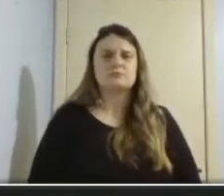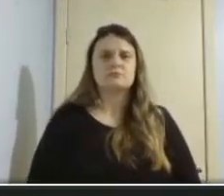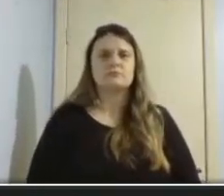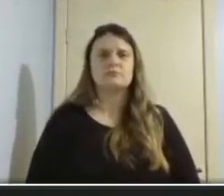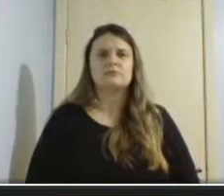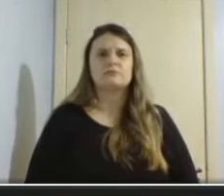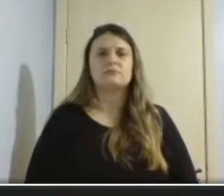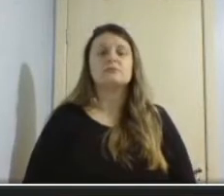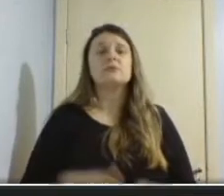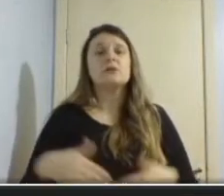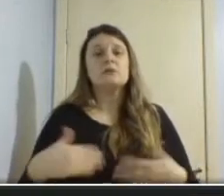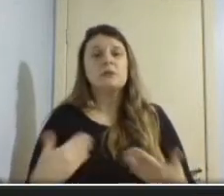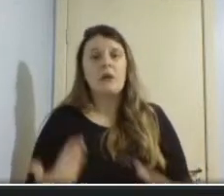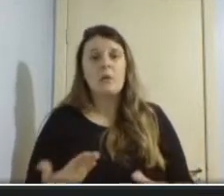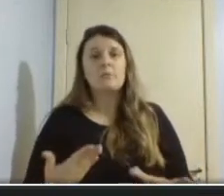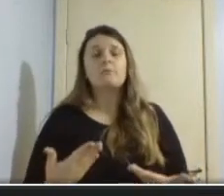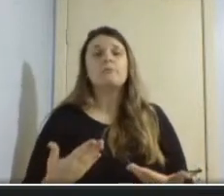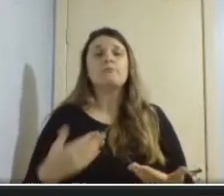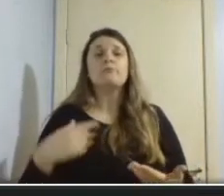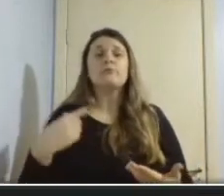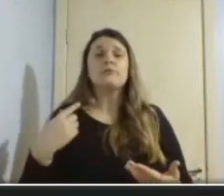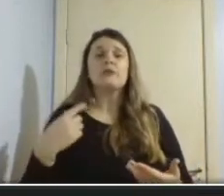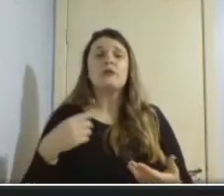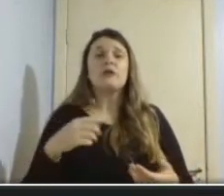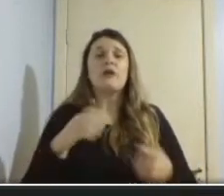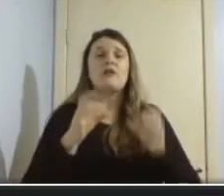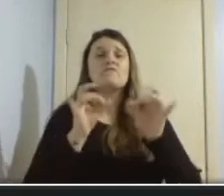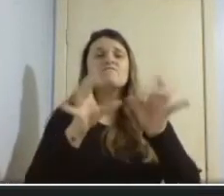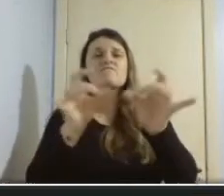o segmento de varejo, tal qual o